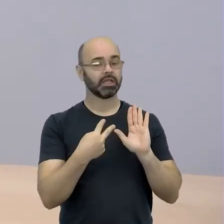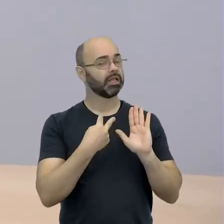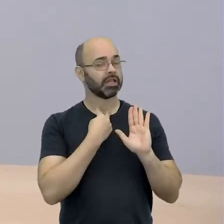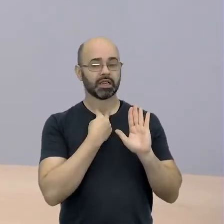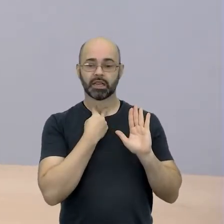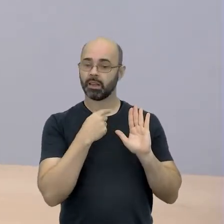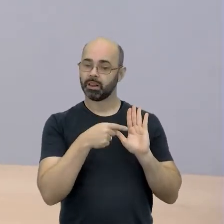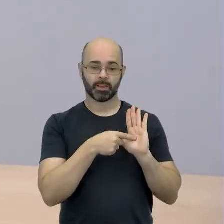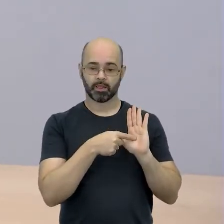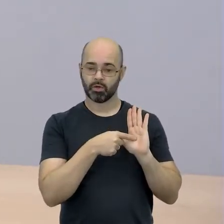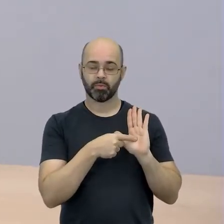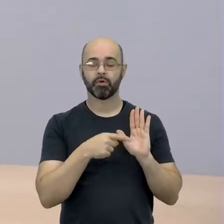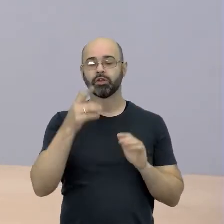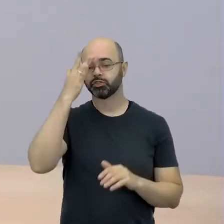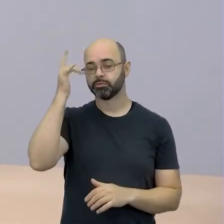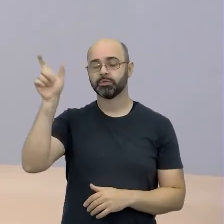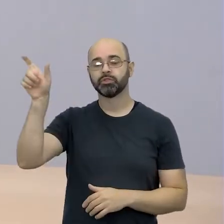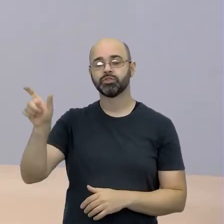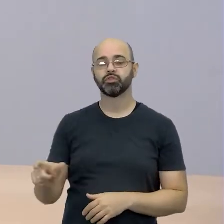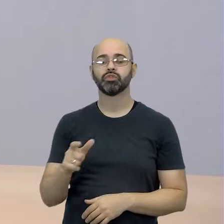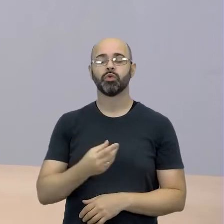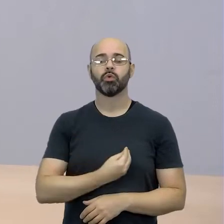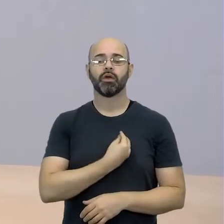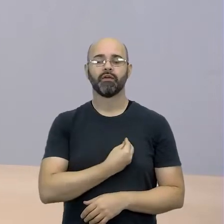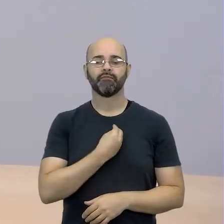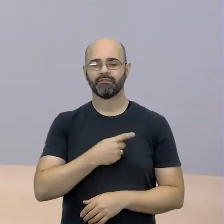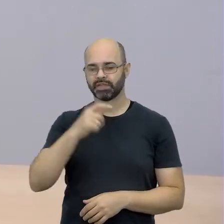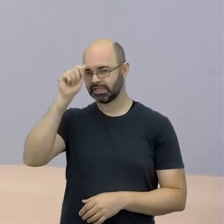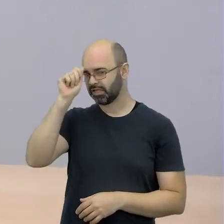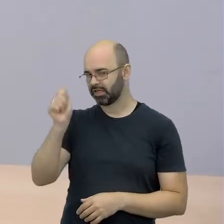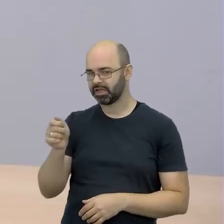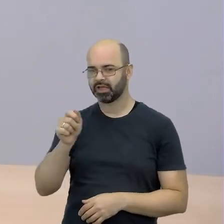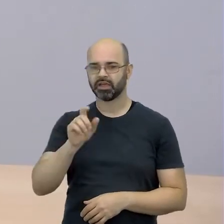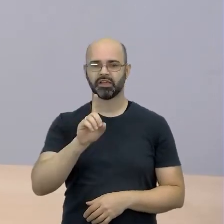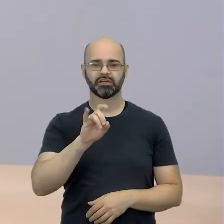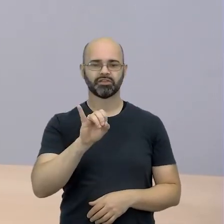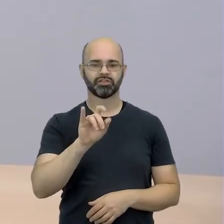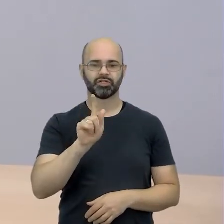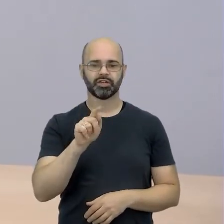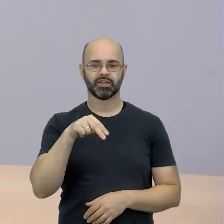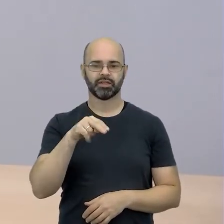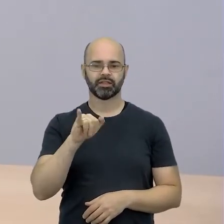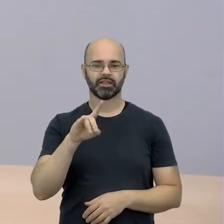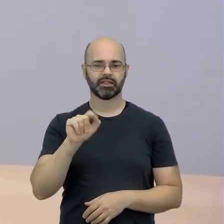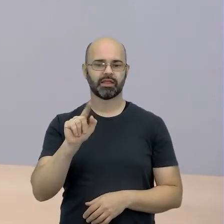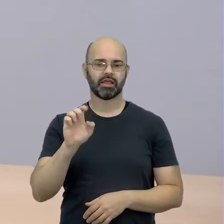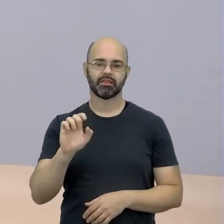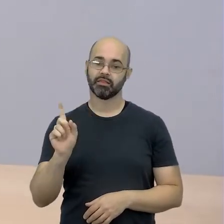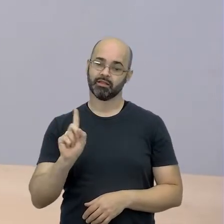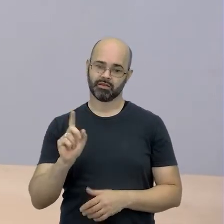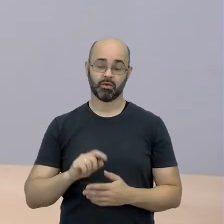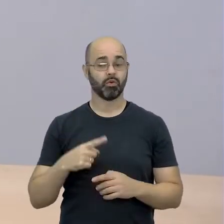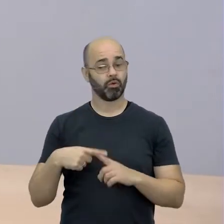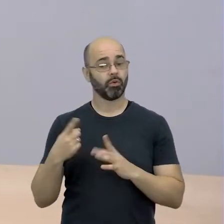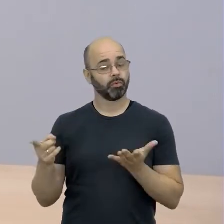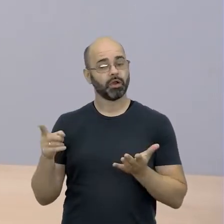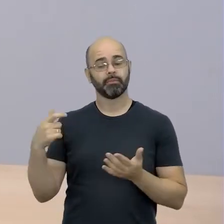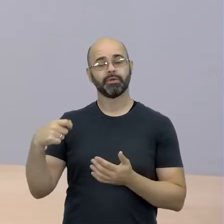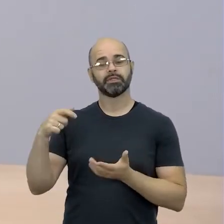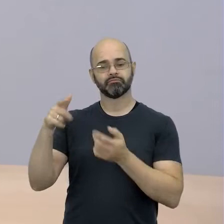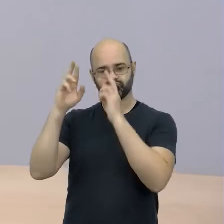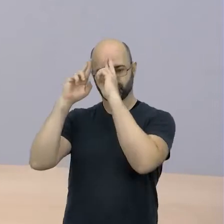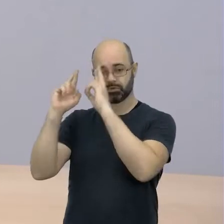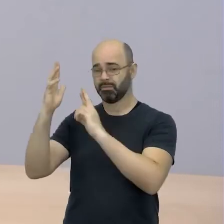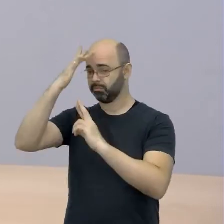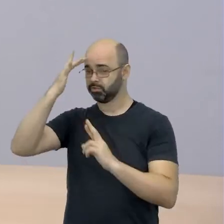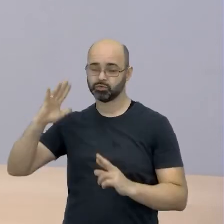a dignidade humana. E essa dignidade humana, ela tem um zelo tal qual para todas